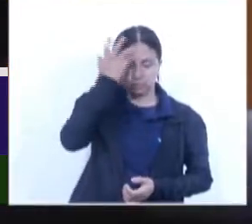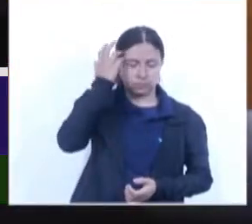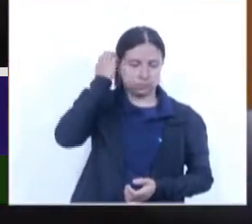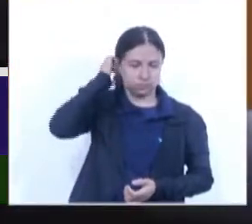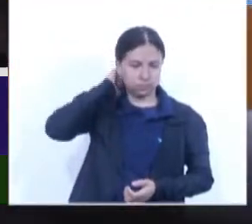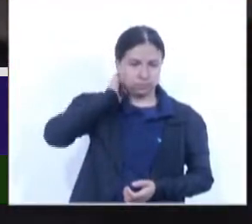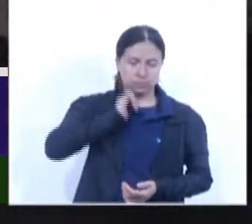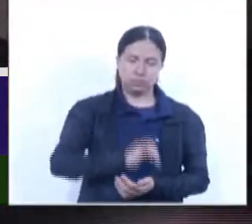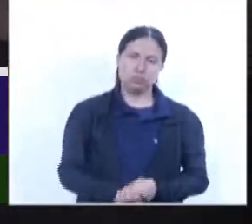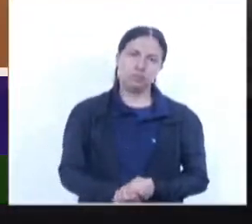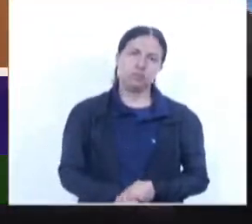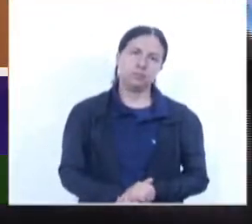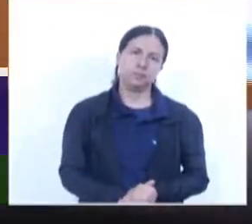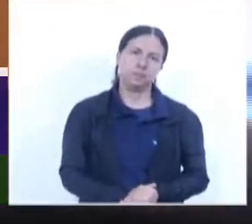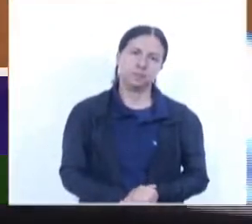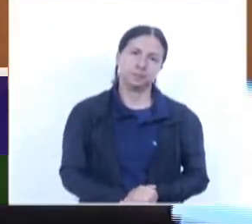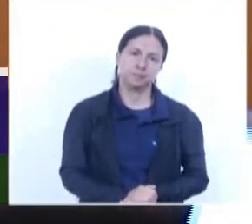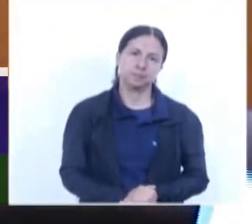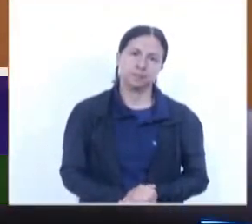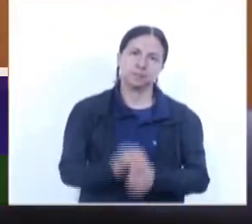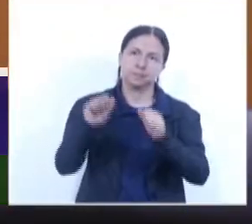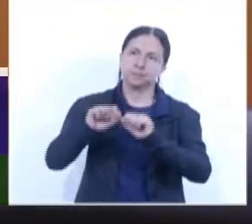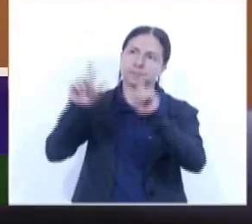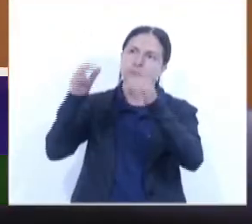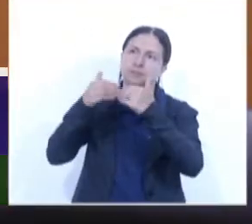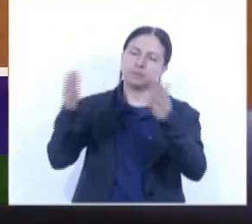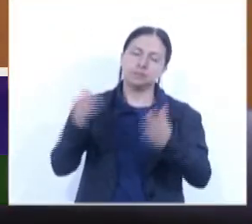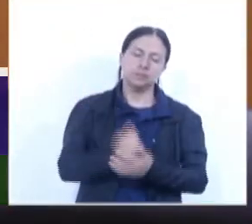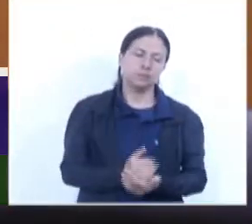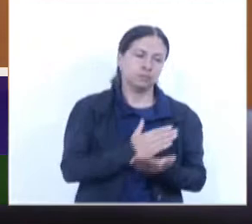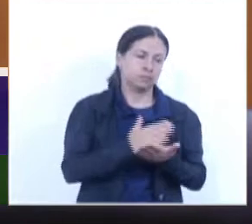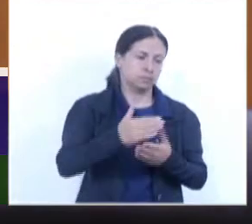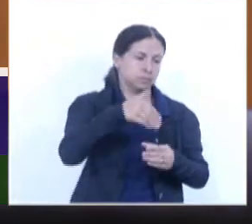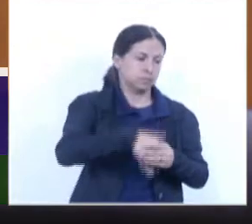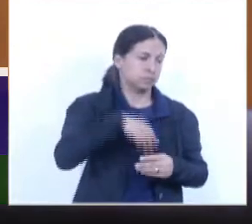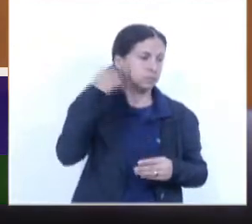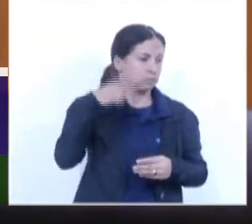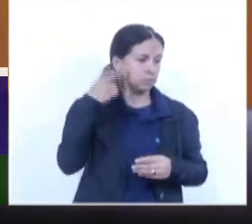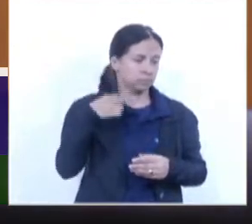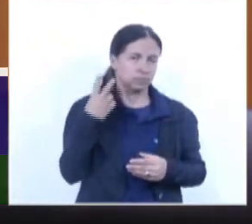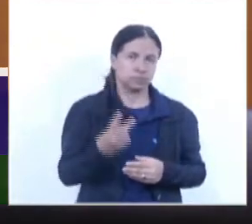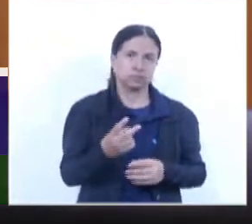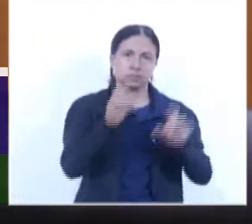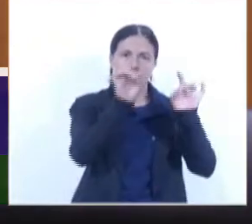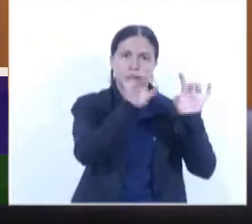o projeto peça a liberação do painel o projeto está em votação senhor dos vereadores votação